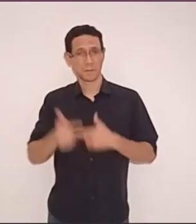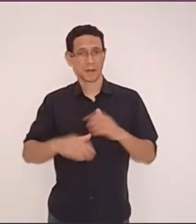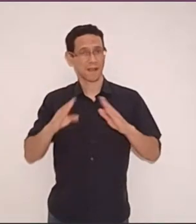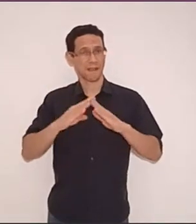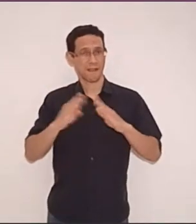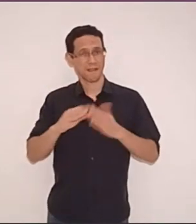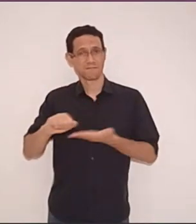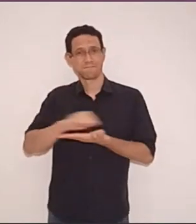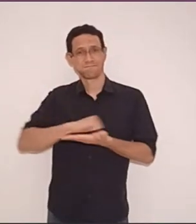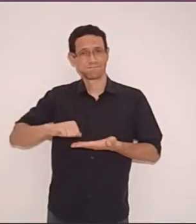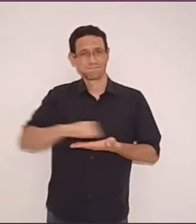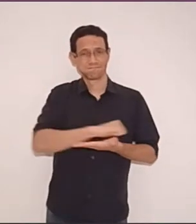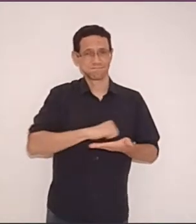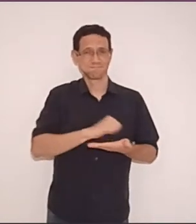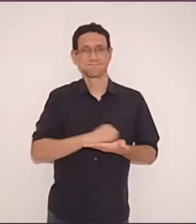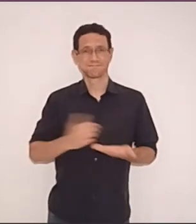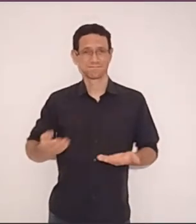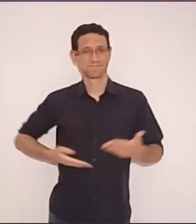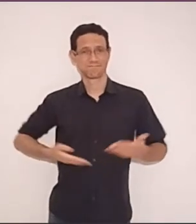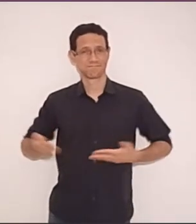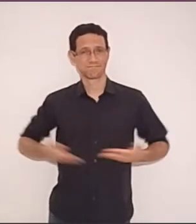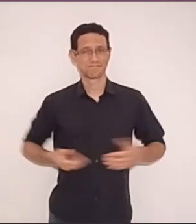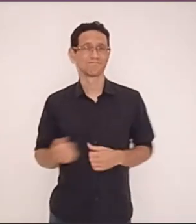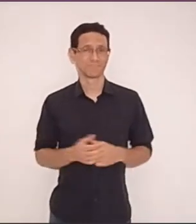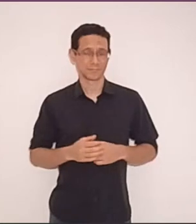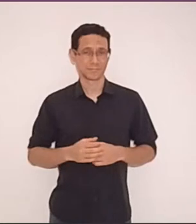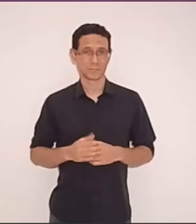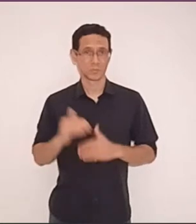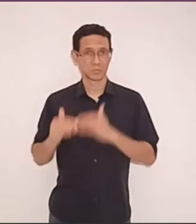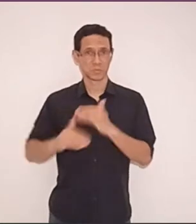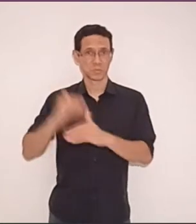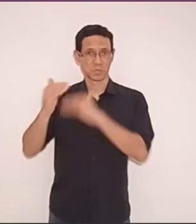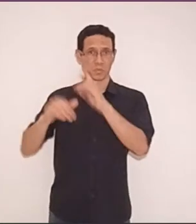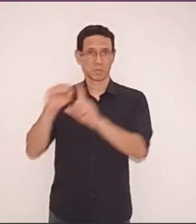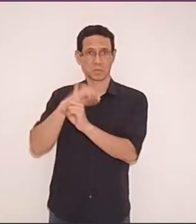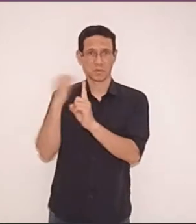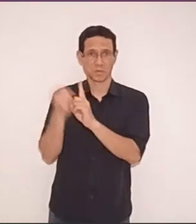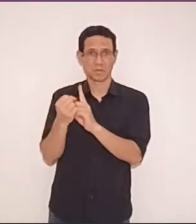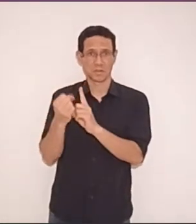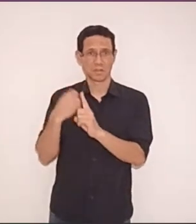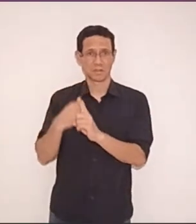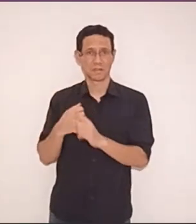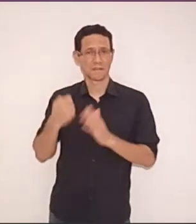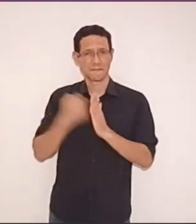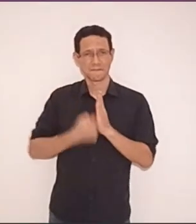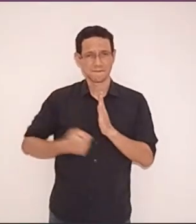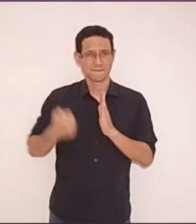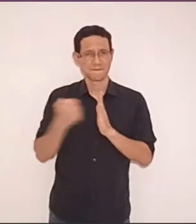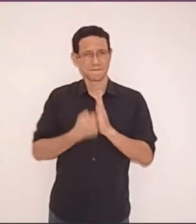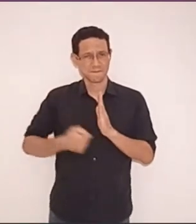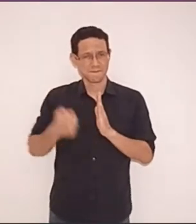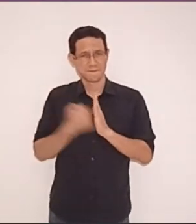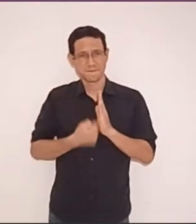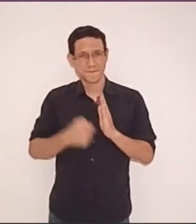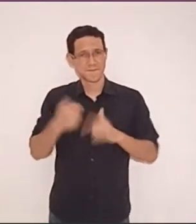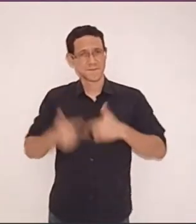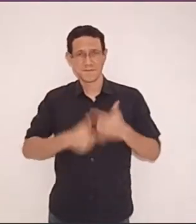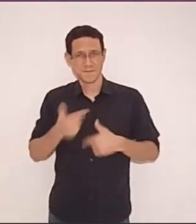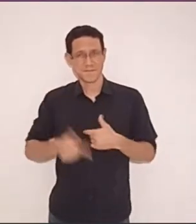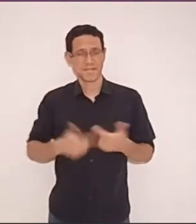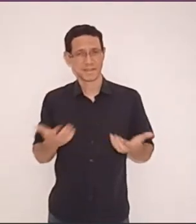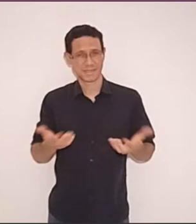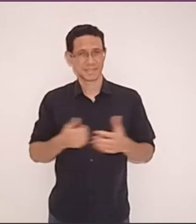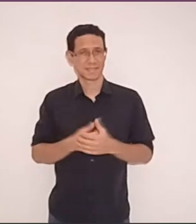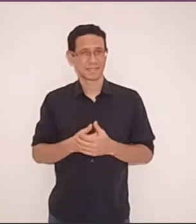também que seguram essa grande pirâmide social interna e nas costas né quantas dessas mulheres da eles estão